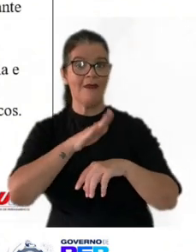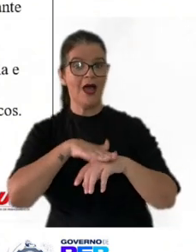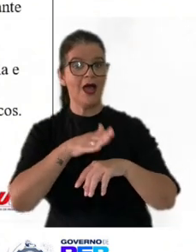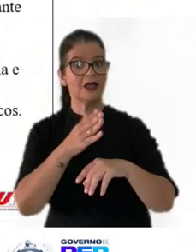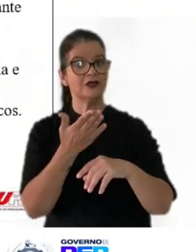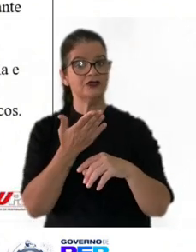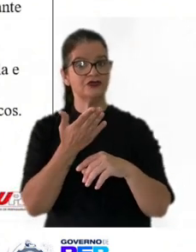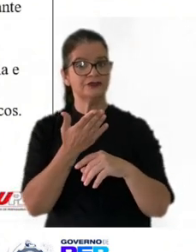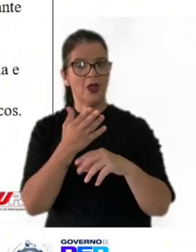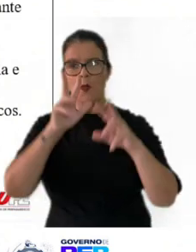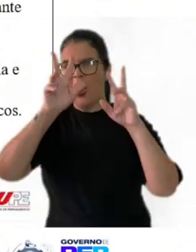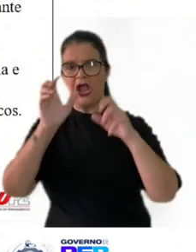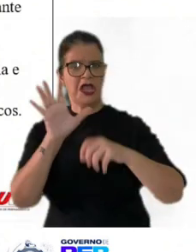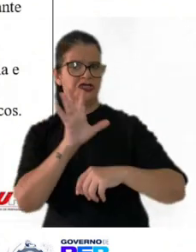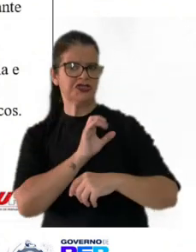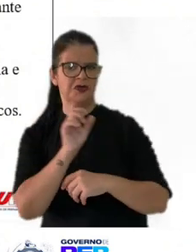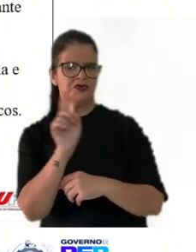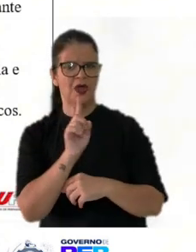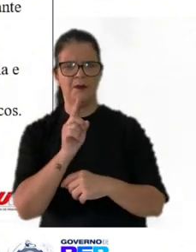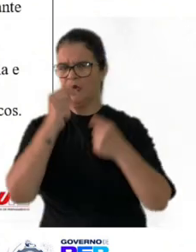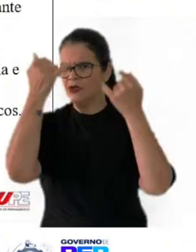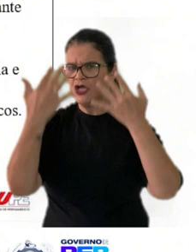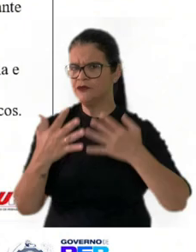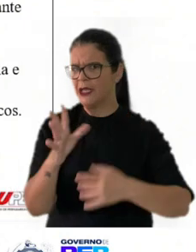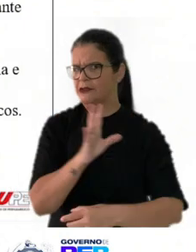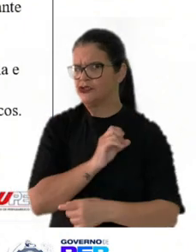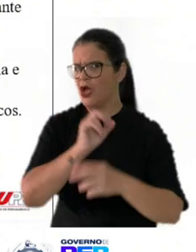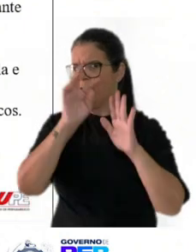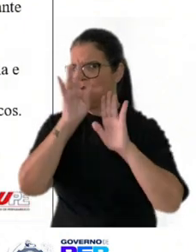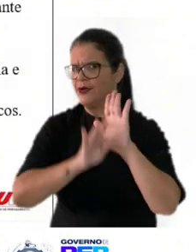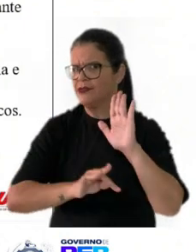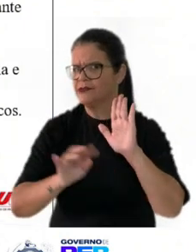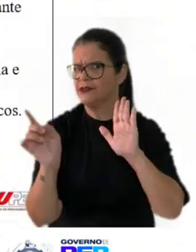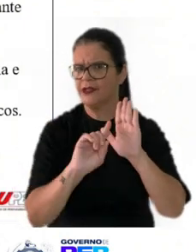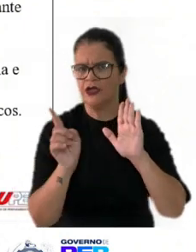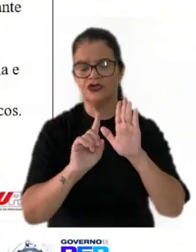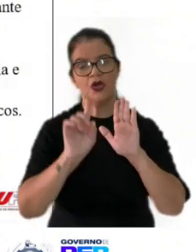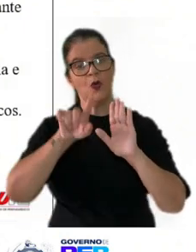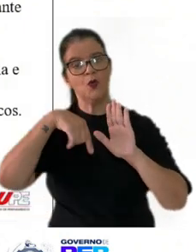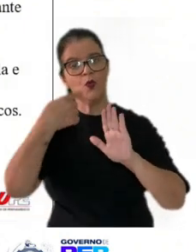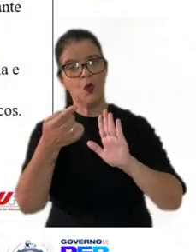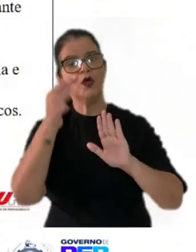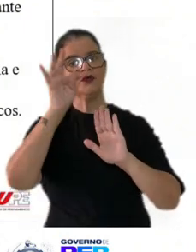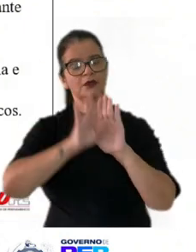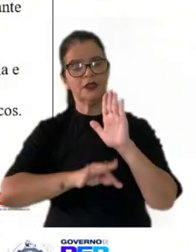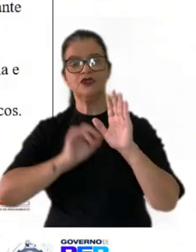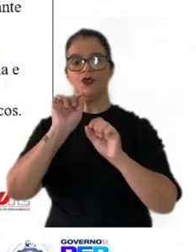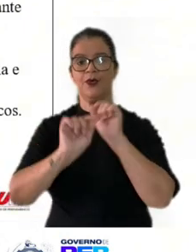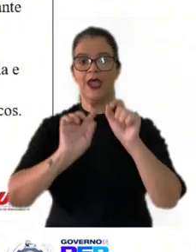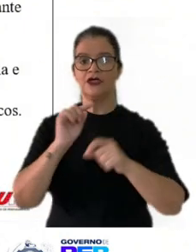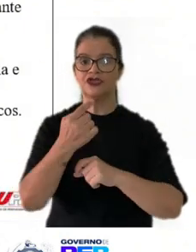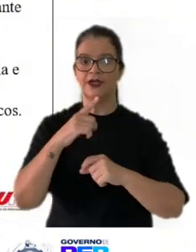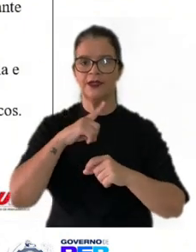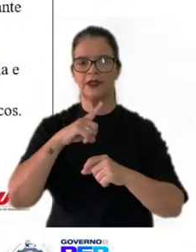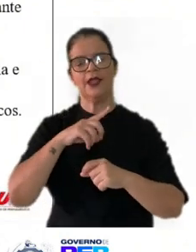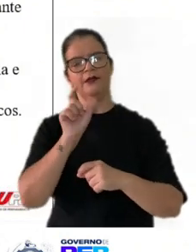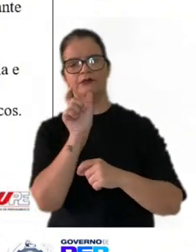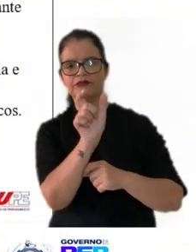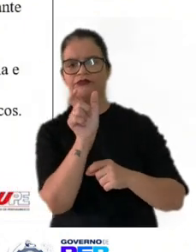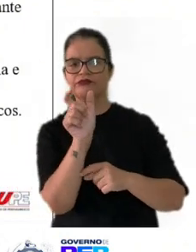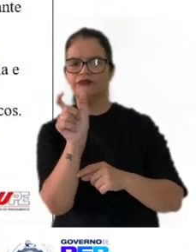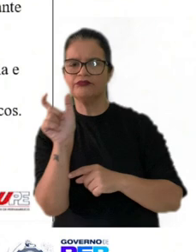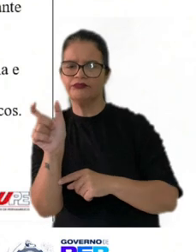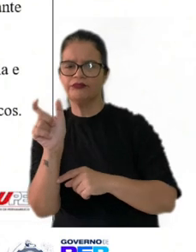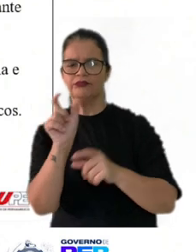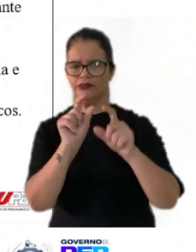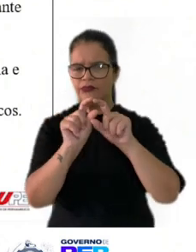amor né ele não está falando muito de amor aqui nesse texto nesse outro texto o a gente tem once there was a way to get back